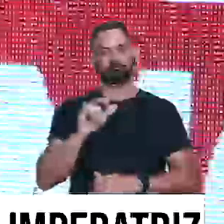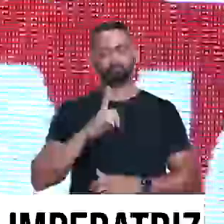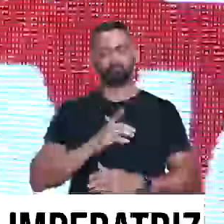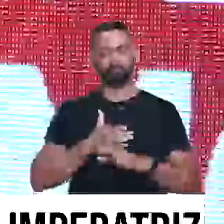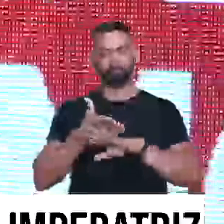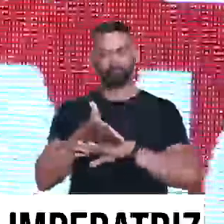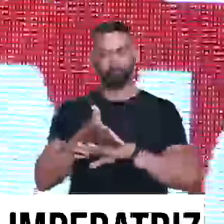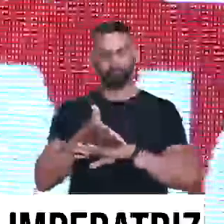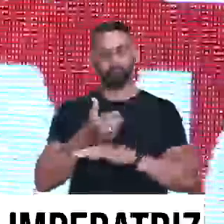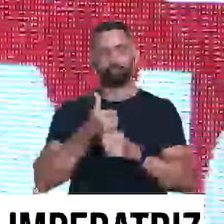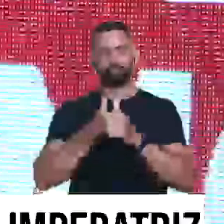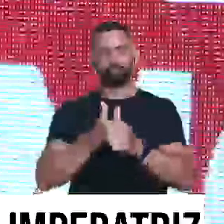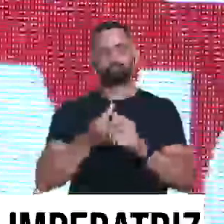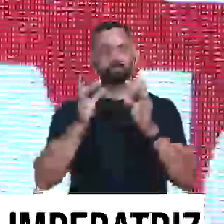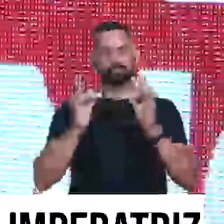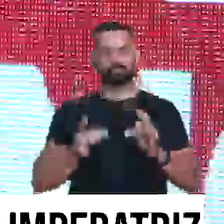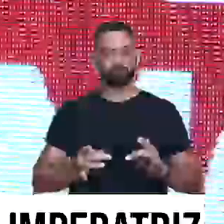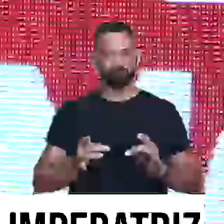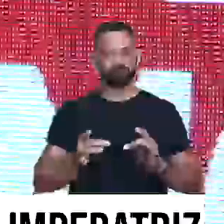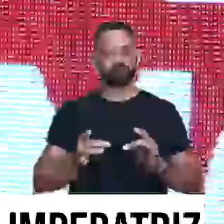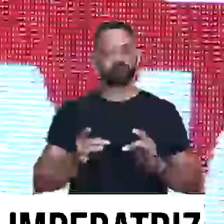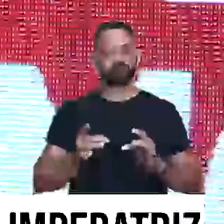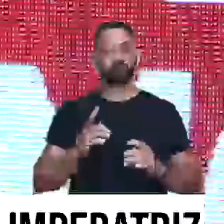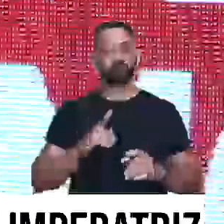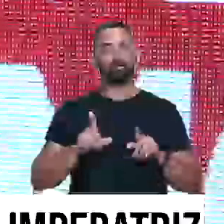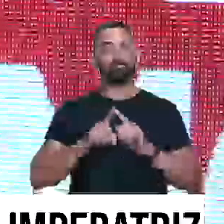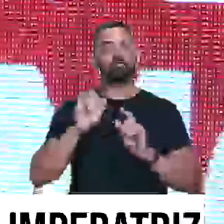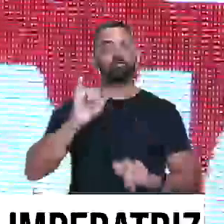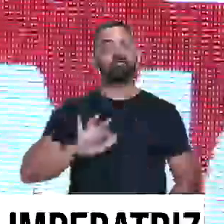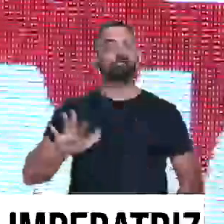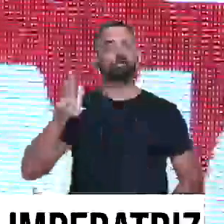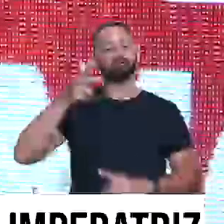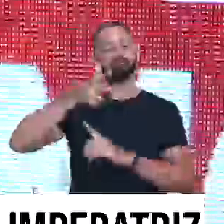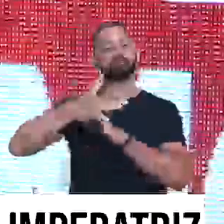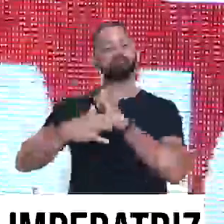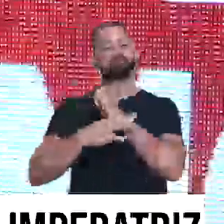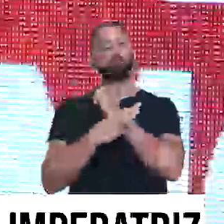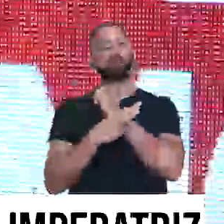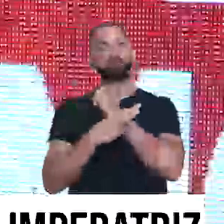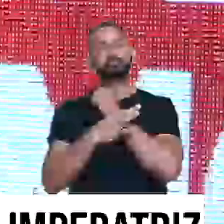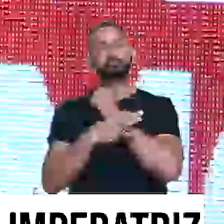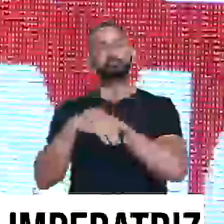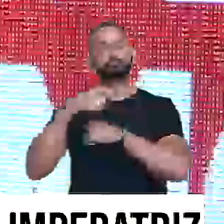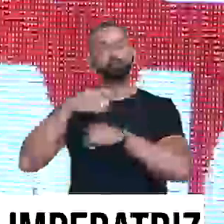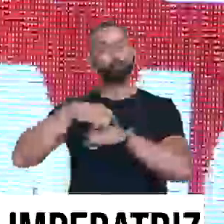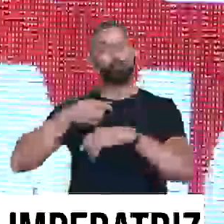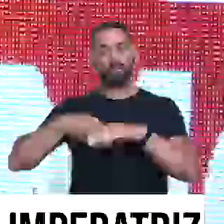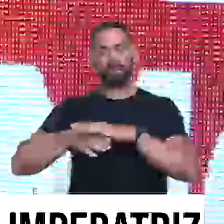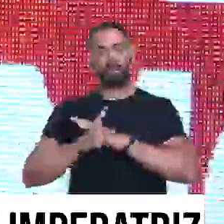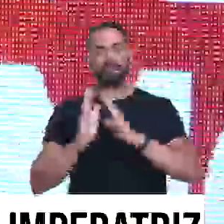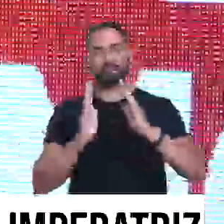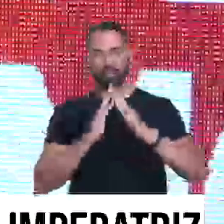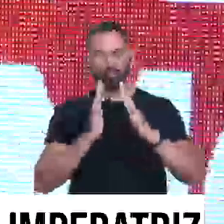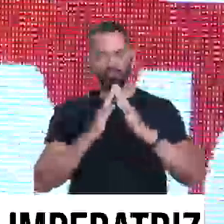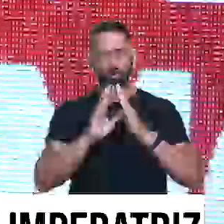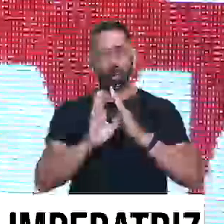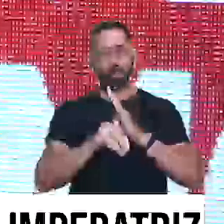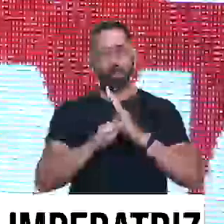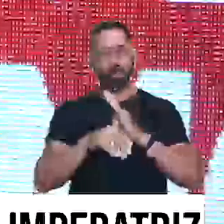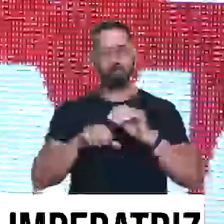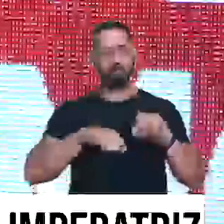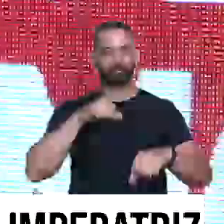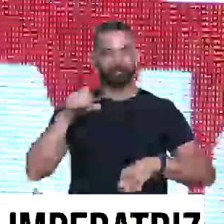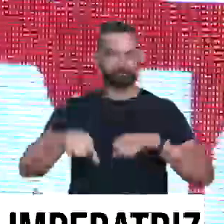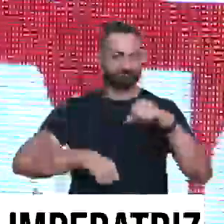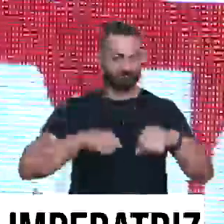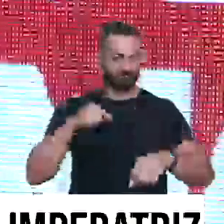já já você pode acessar pode acompanhar os detalhes nós colocamos inclusive as imagens de câmeras de segurança do momento que ele invade a